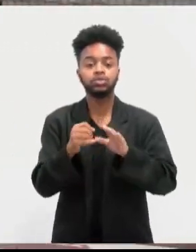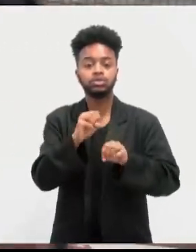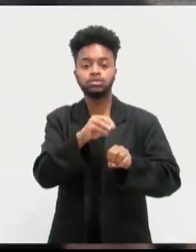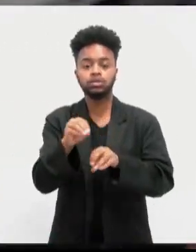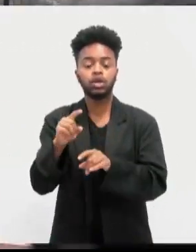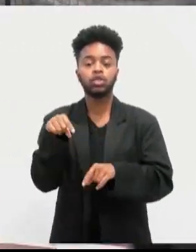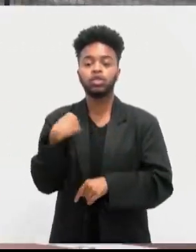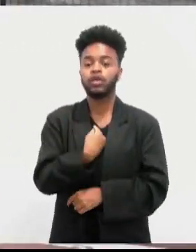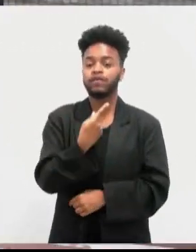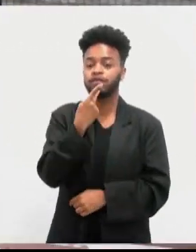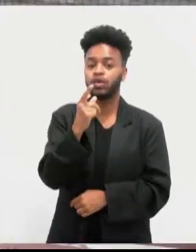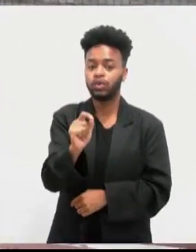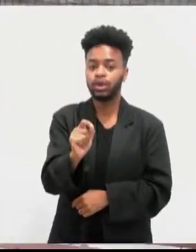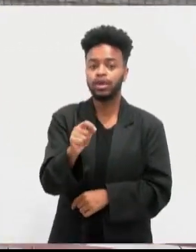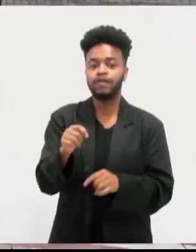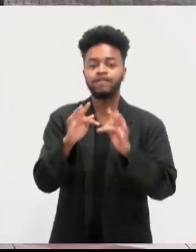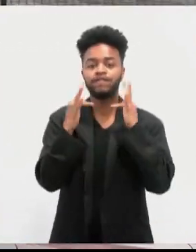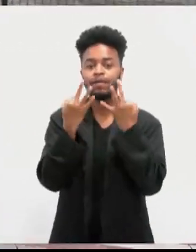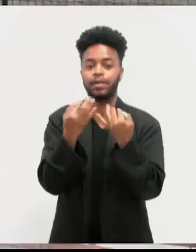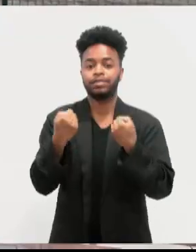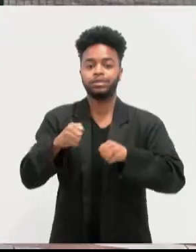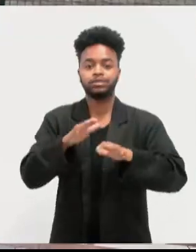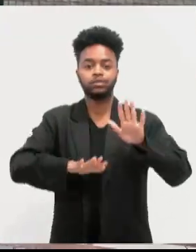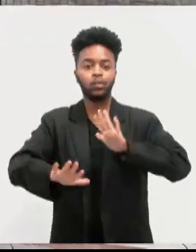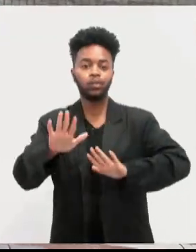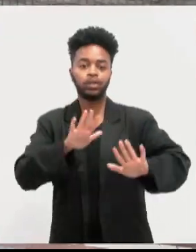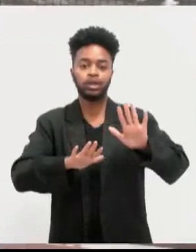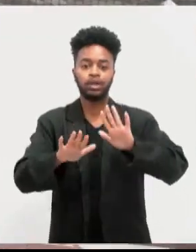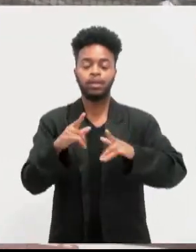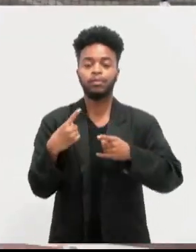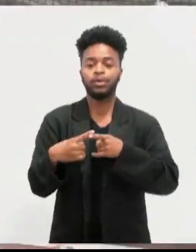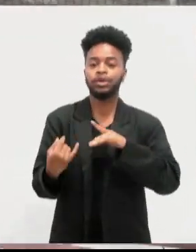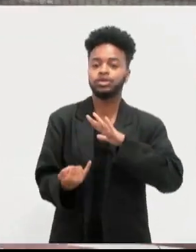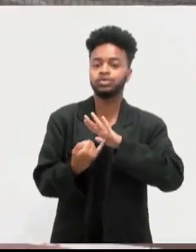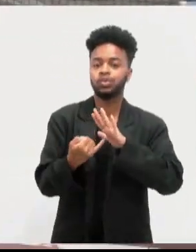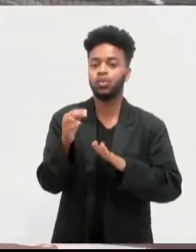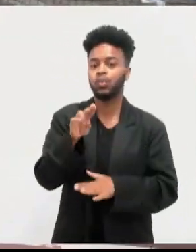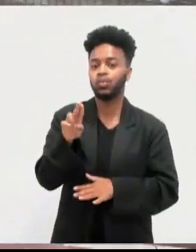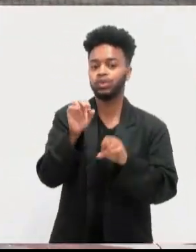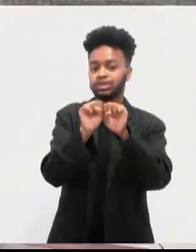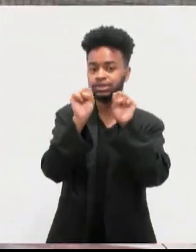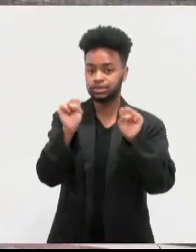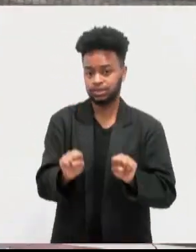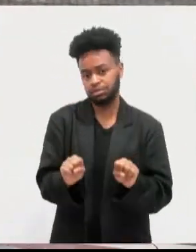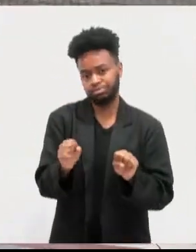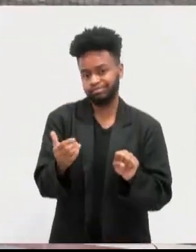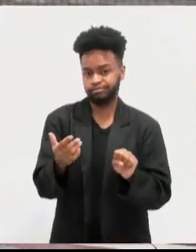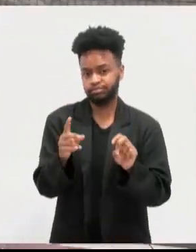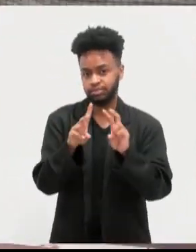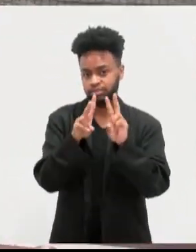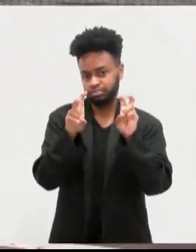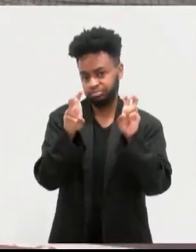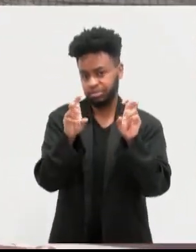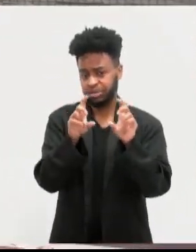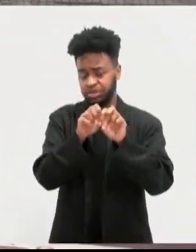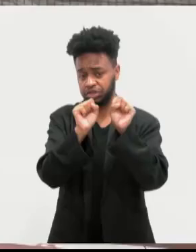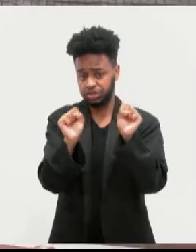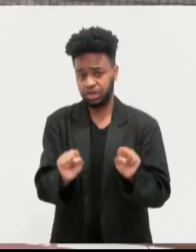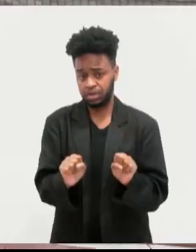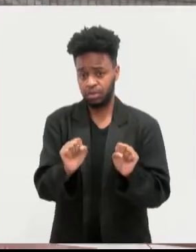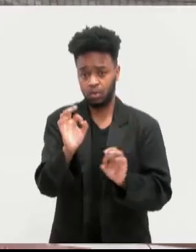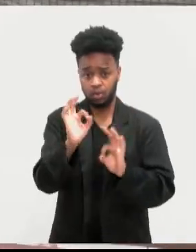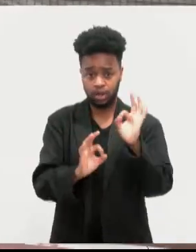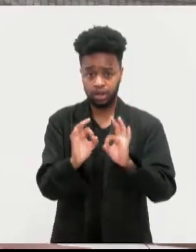os pais precisam ter cuidado? A instituição de ensino está utilizando um sistema, vamos chamar assim, um sistema que foi desenvolvido por